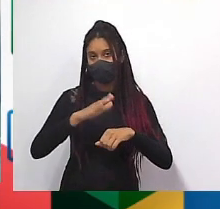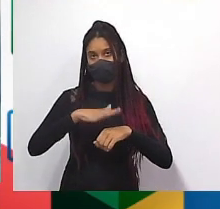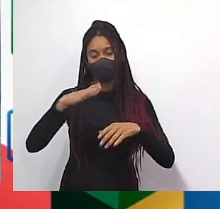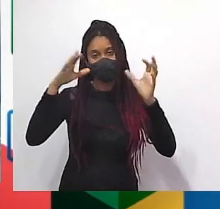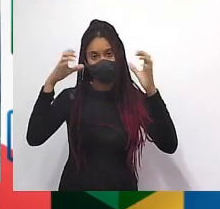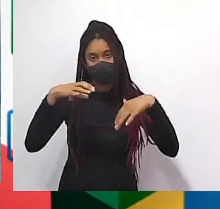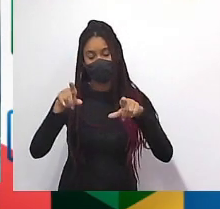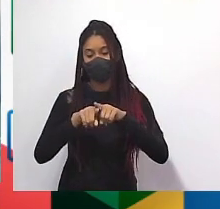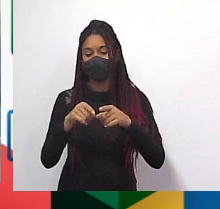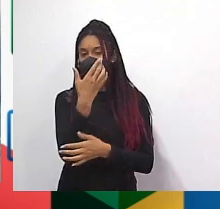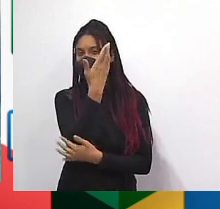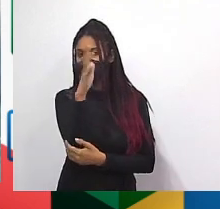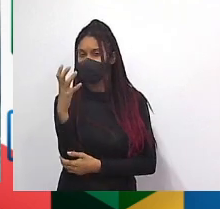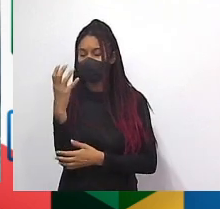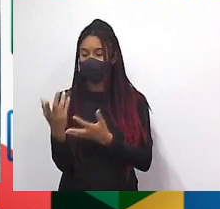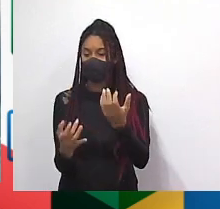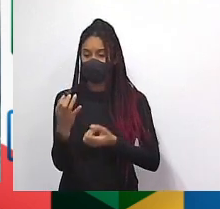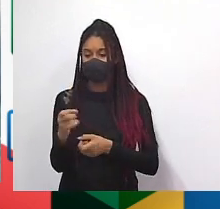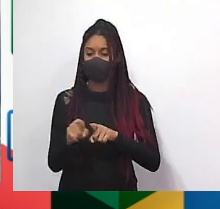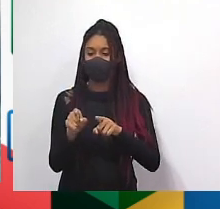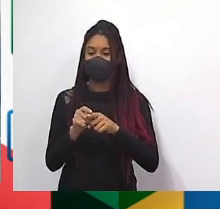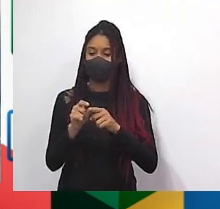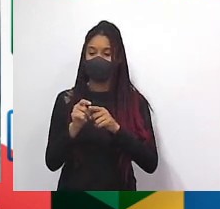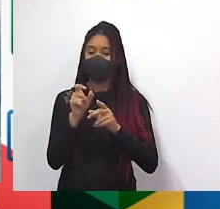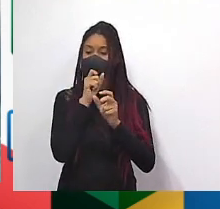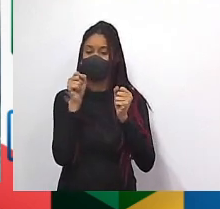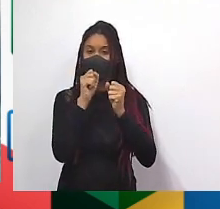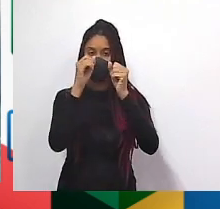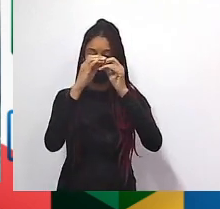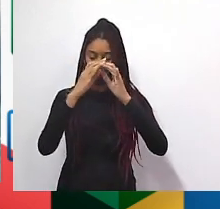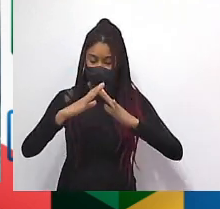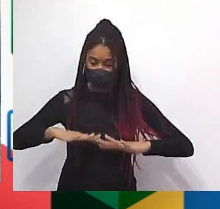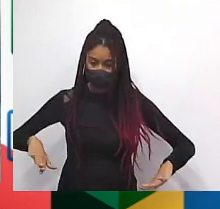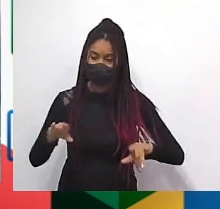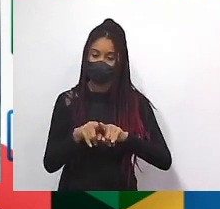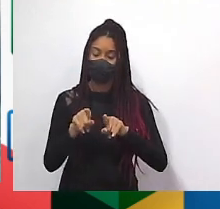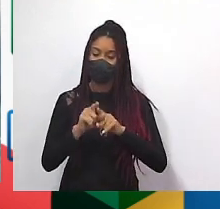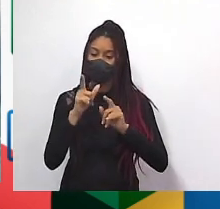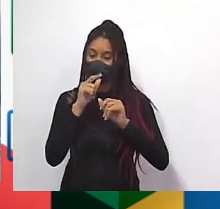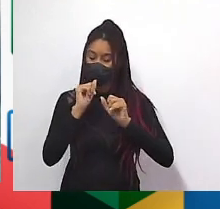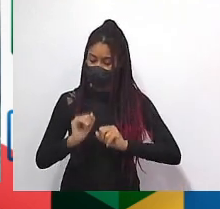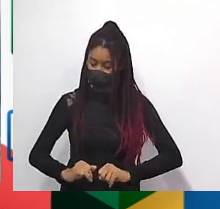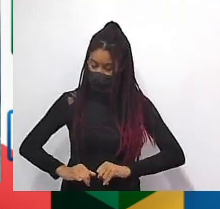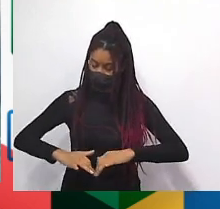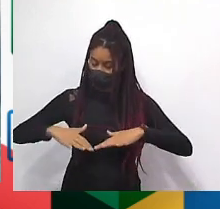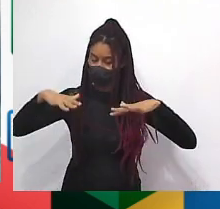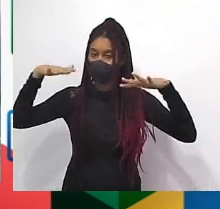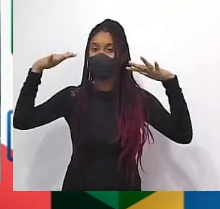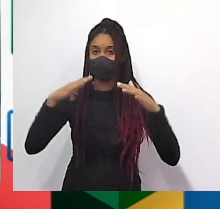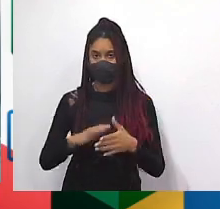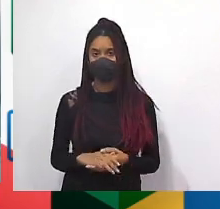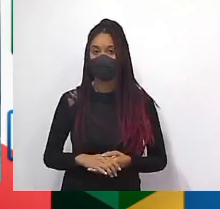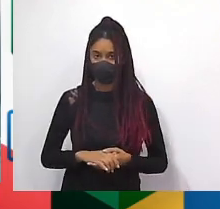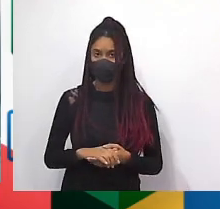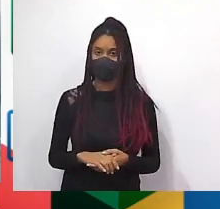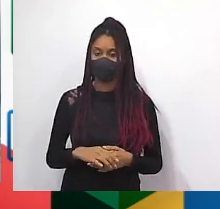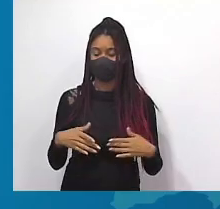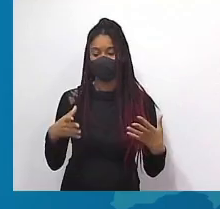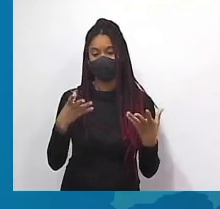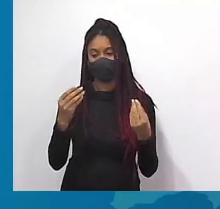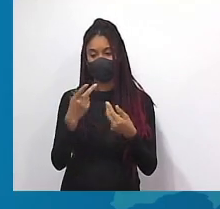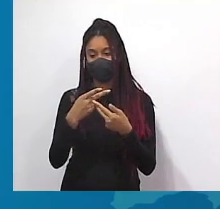ficar mais secas, vão incendiar, geleiras vão derreter, o nível do mar vai subir. Então, várias são as consequências do efeito e